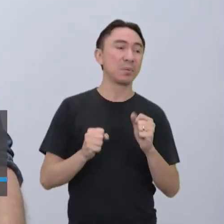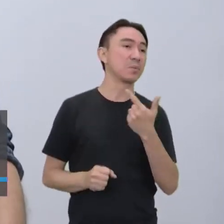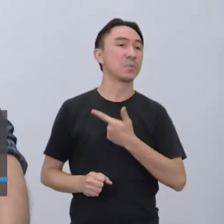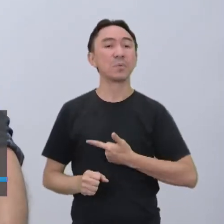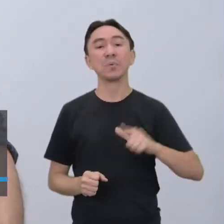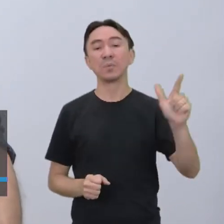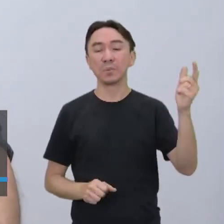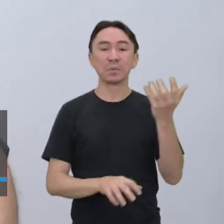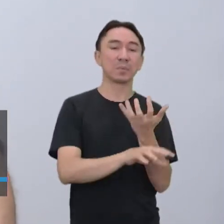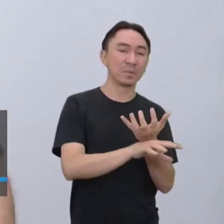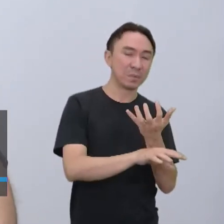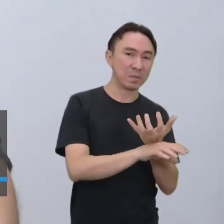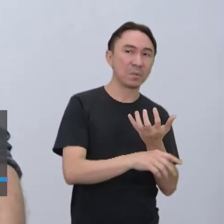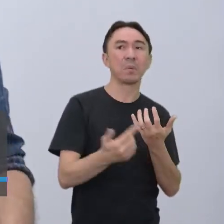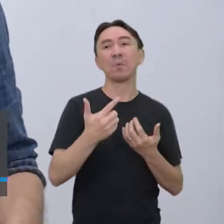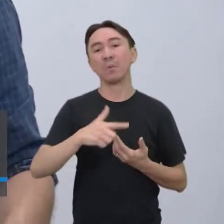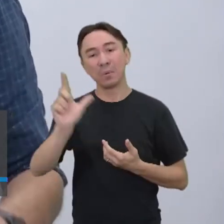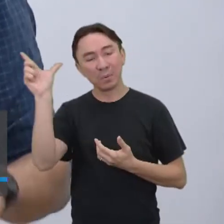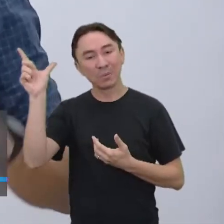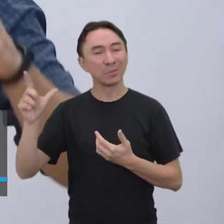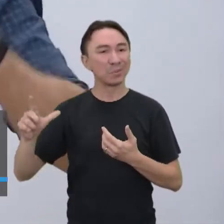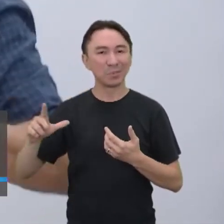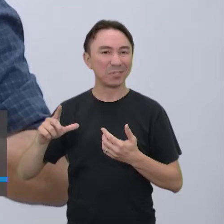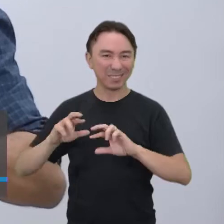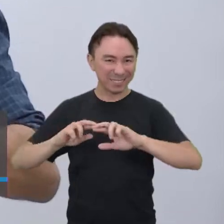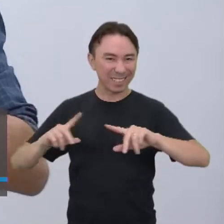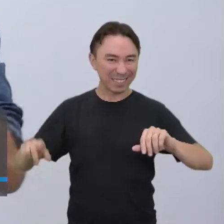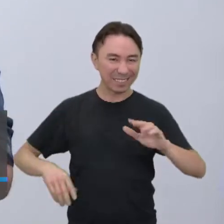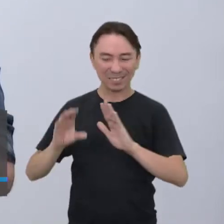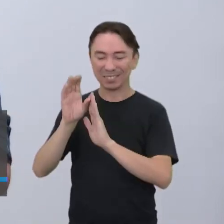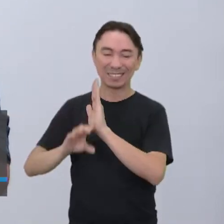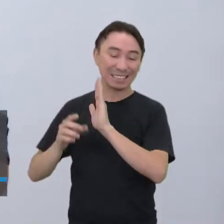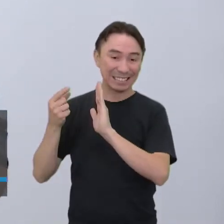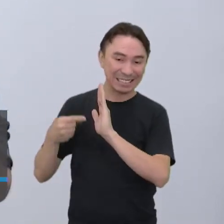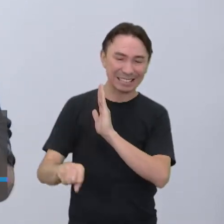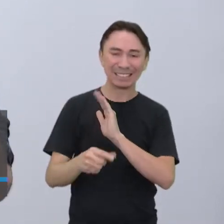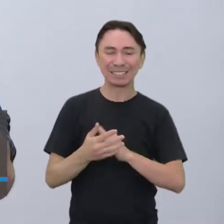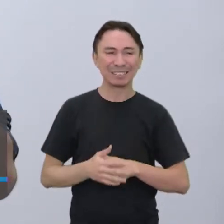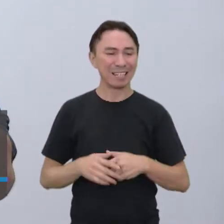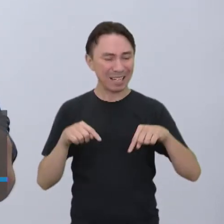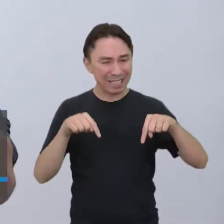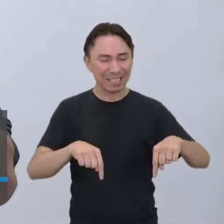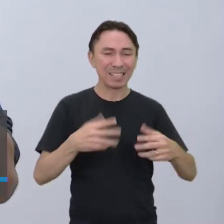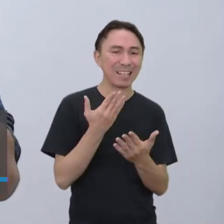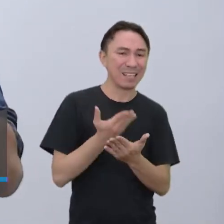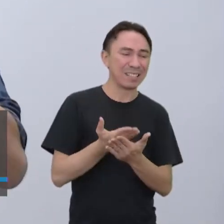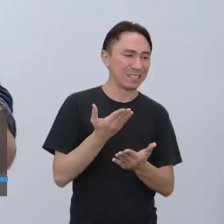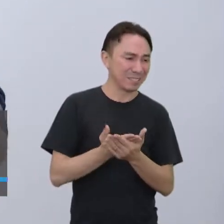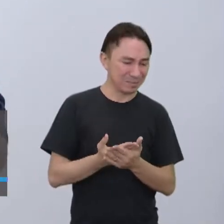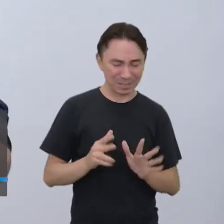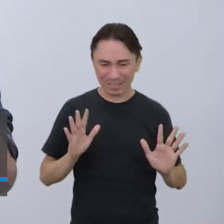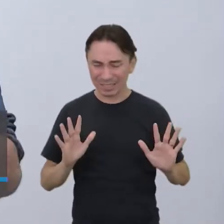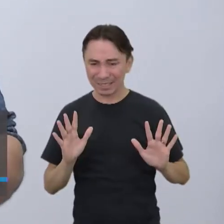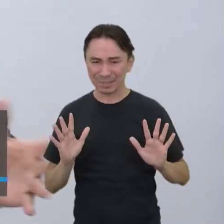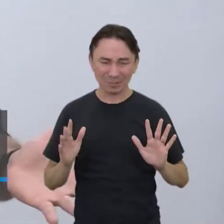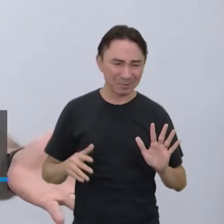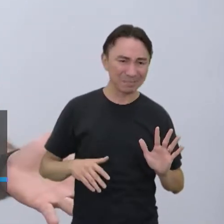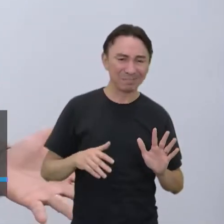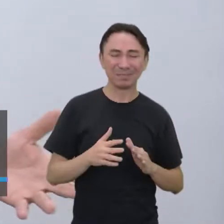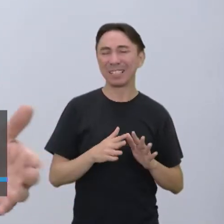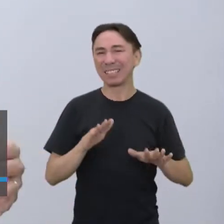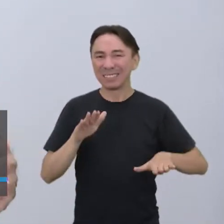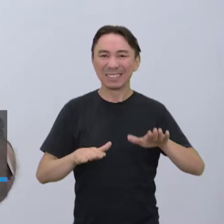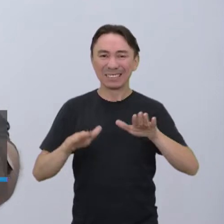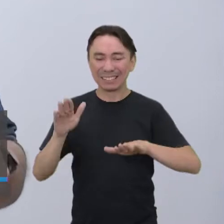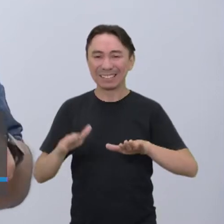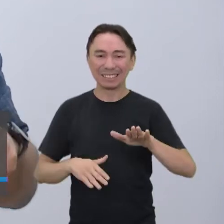outro itinerário, outro aprofundamento e chegou aqui, chegou nessa aula e pensou assim, puxa vida, eu vou entender a partir daqui. Porque às vezes acontece com isso, né? A